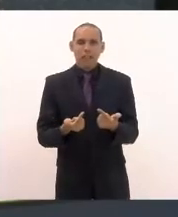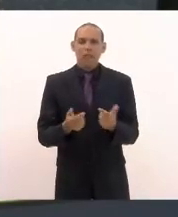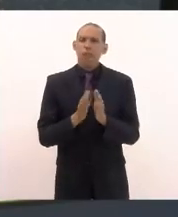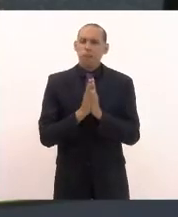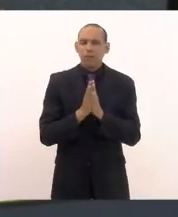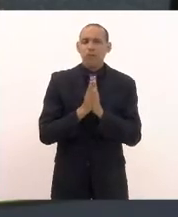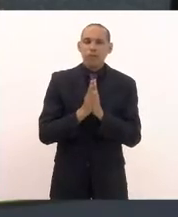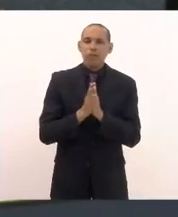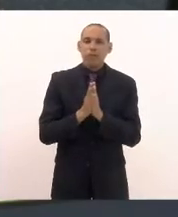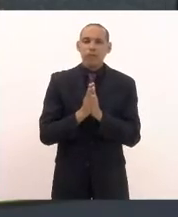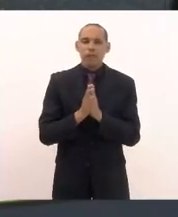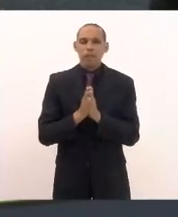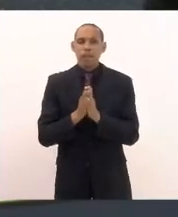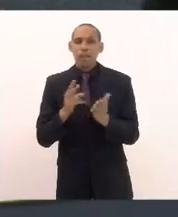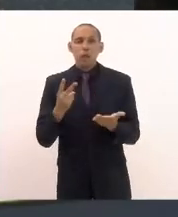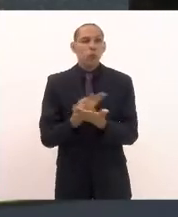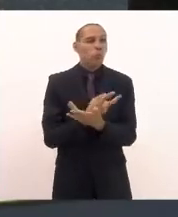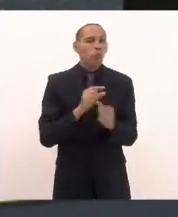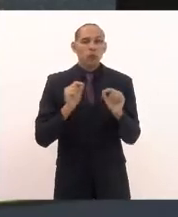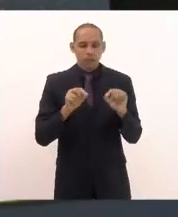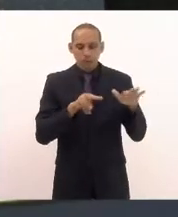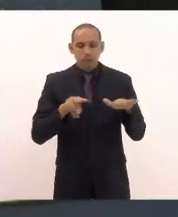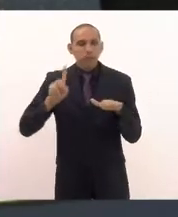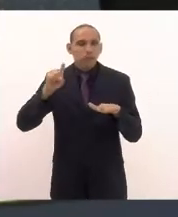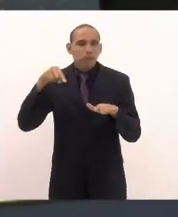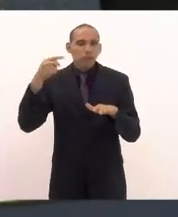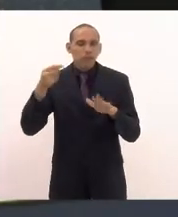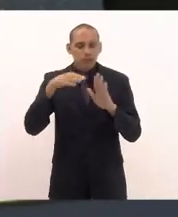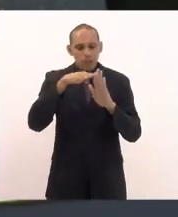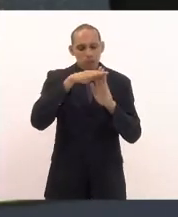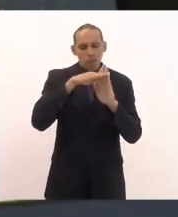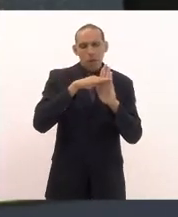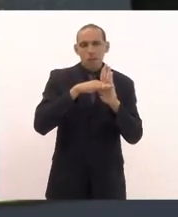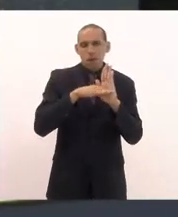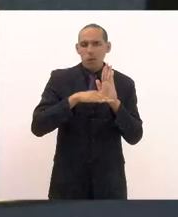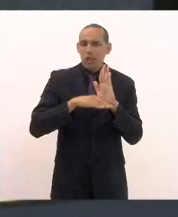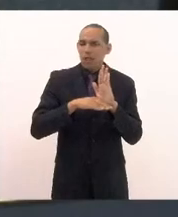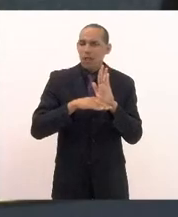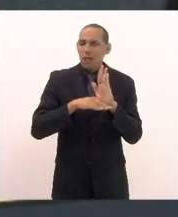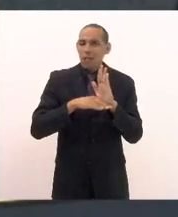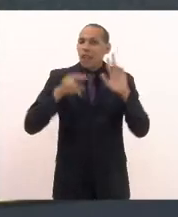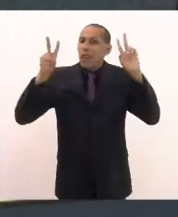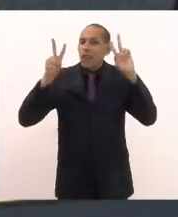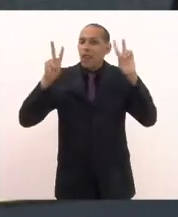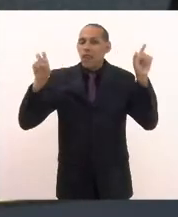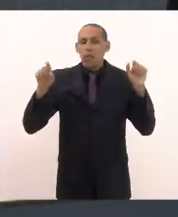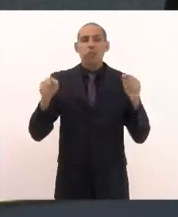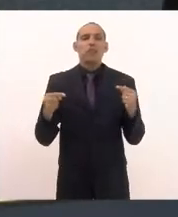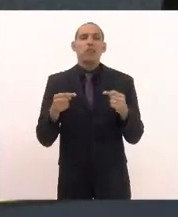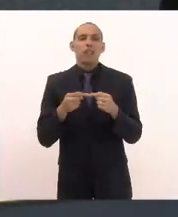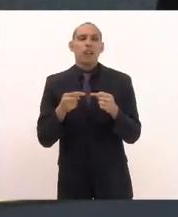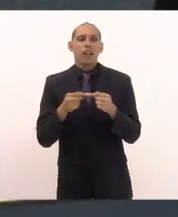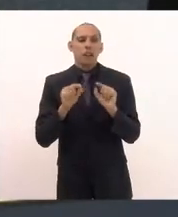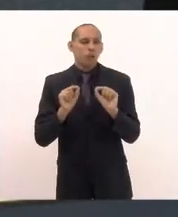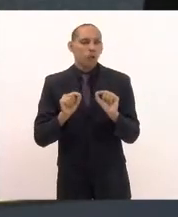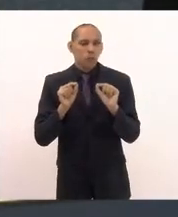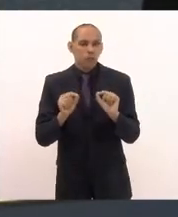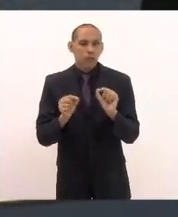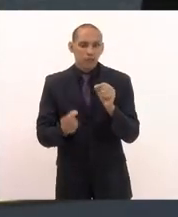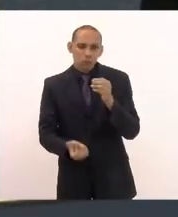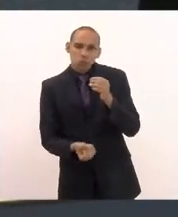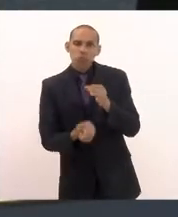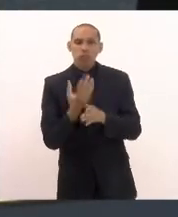faça acontecer na próxima semana uma pauta típica de assuntos relativos à construção